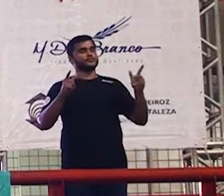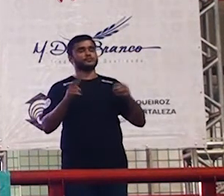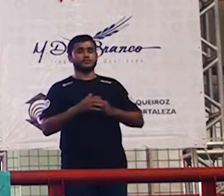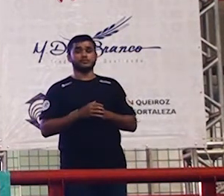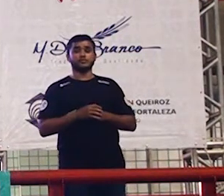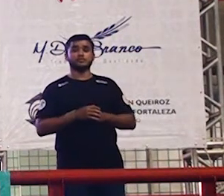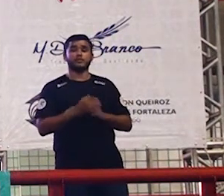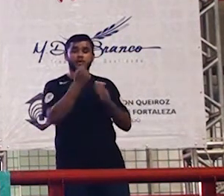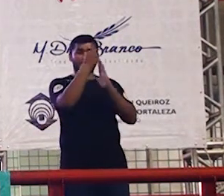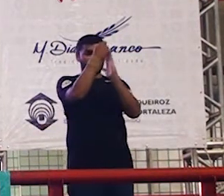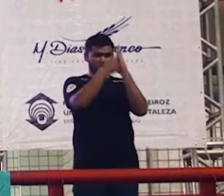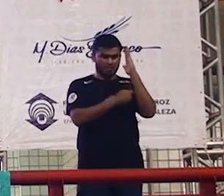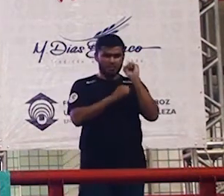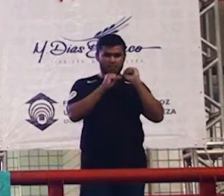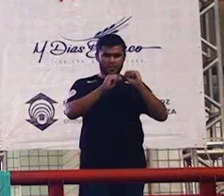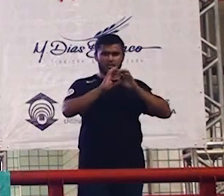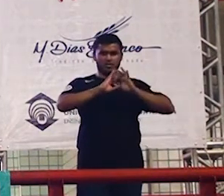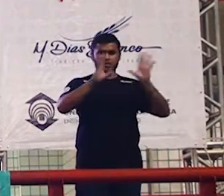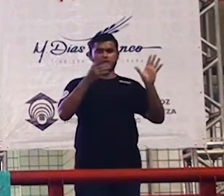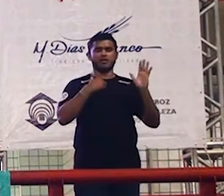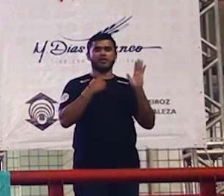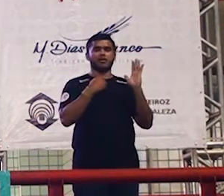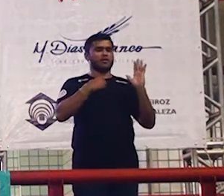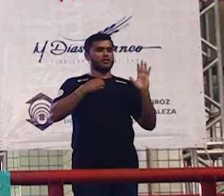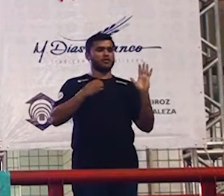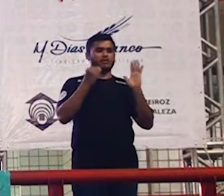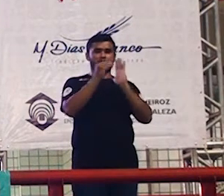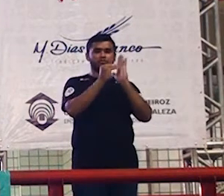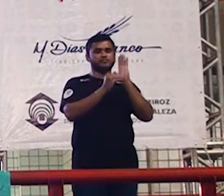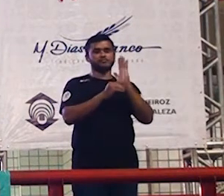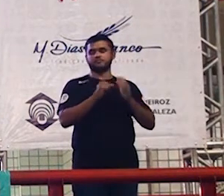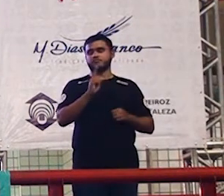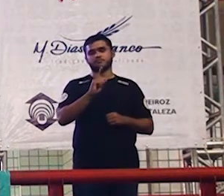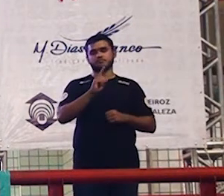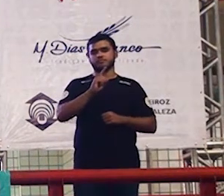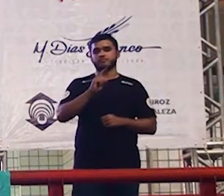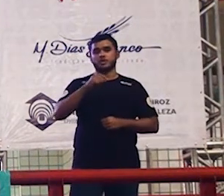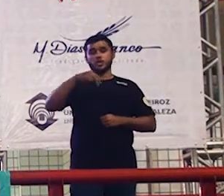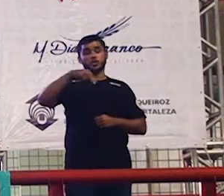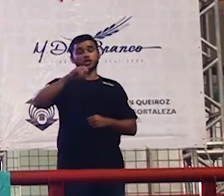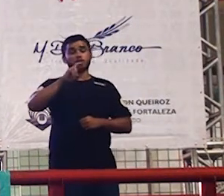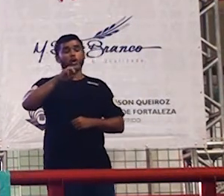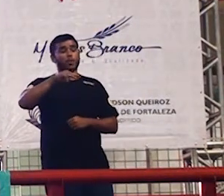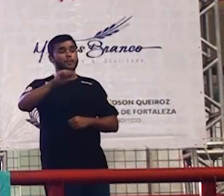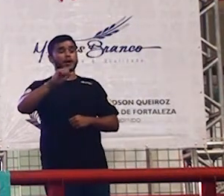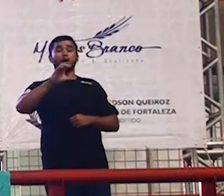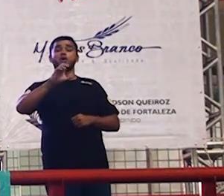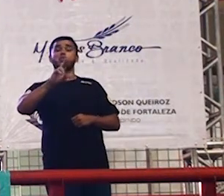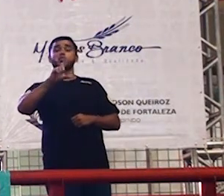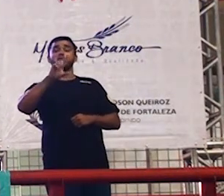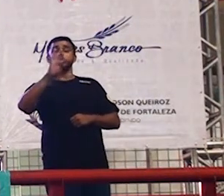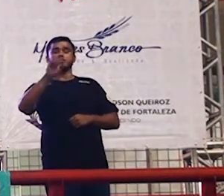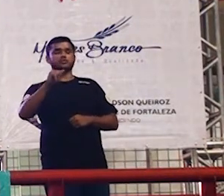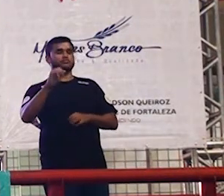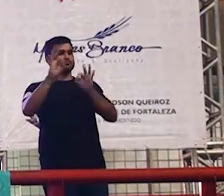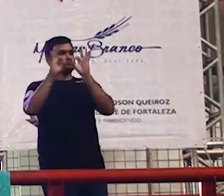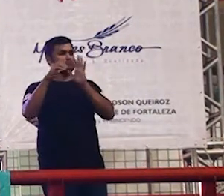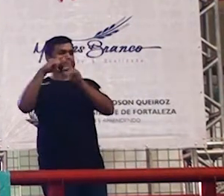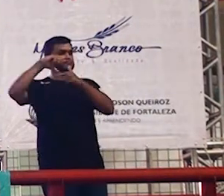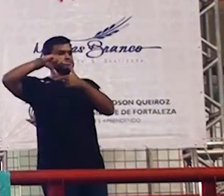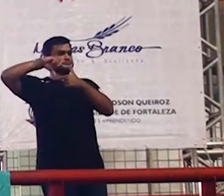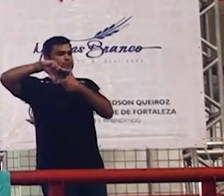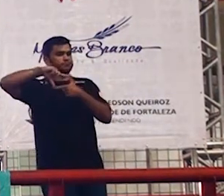haver licença poética? Redação é norma culta, acabou-se. Então, mais uma vez, item